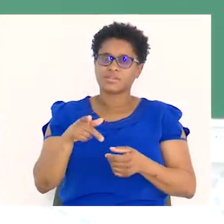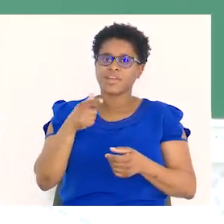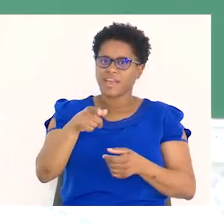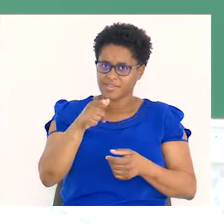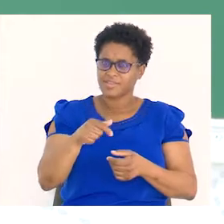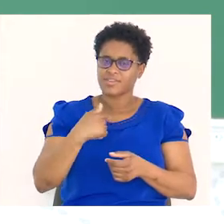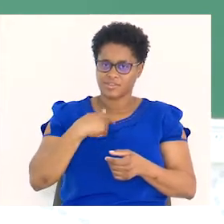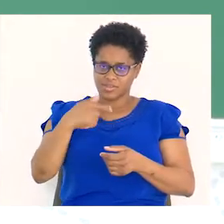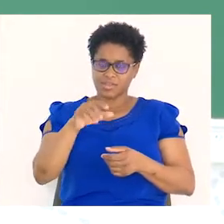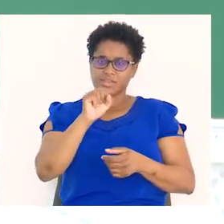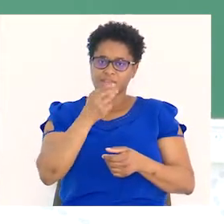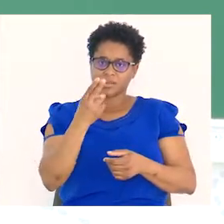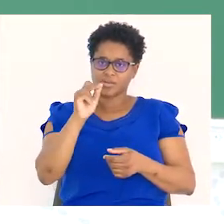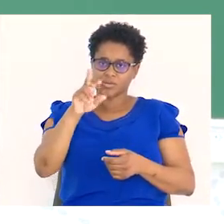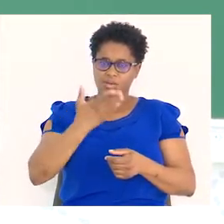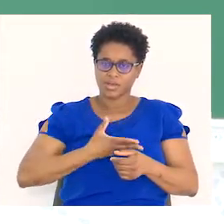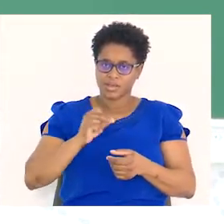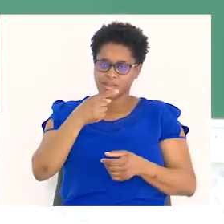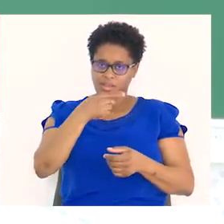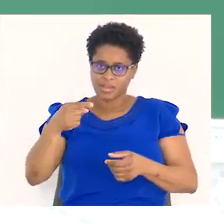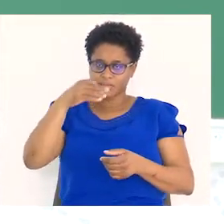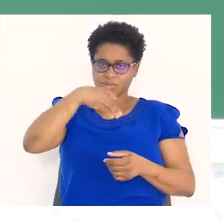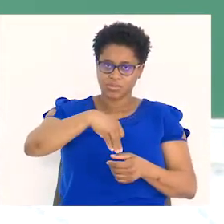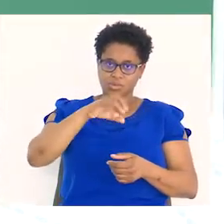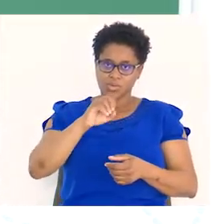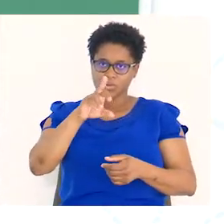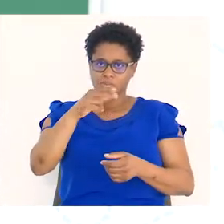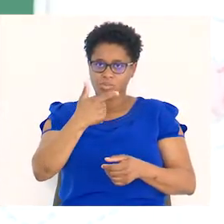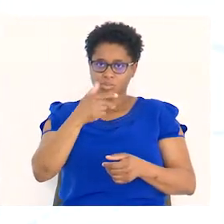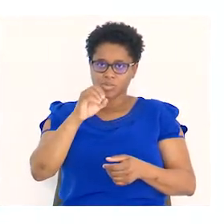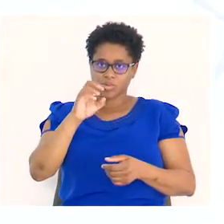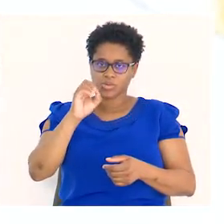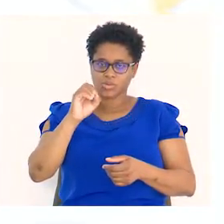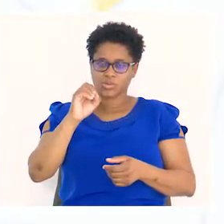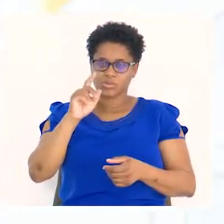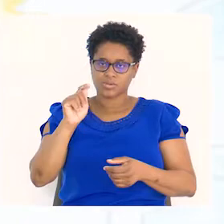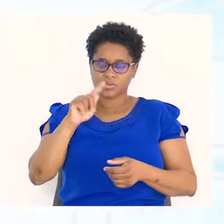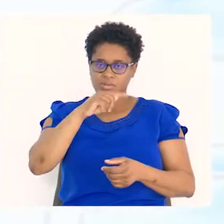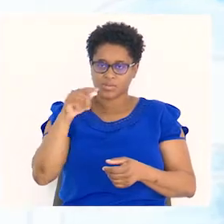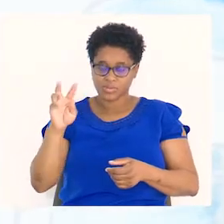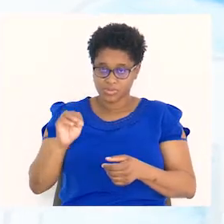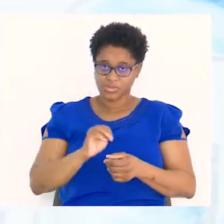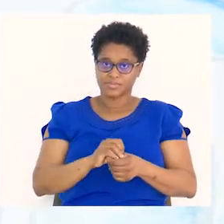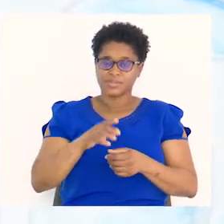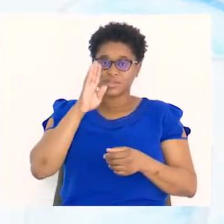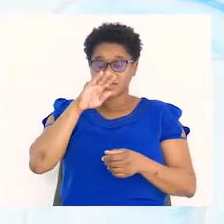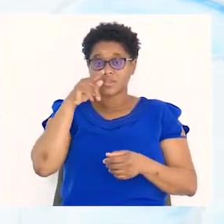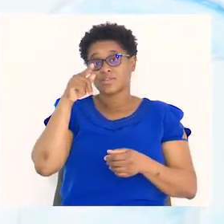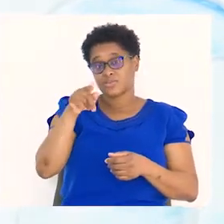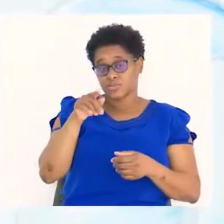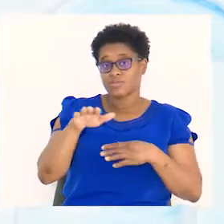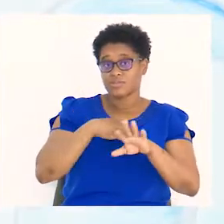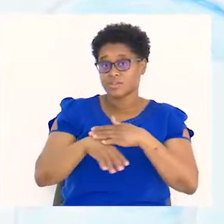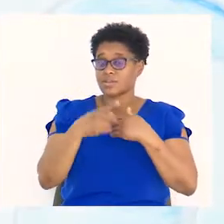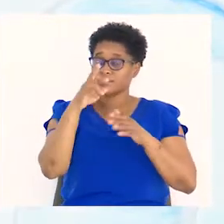portões. Estás a ver? Por isso, se tu seguires cada regra e fizeres essa